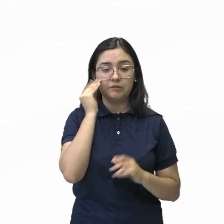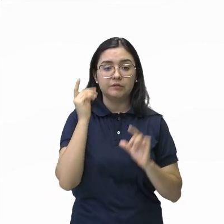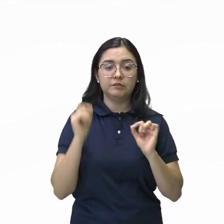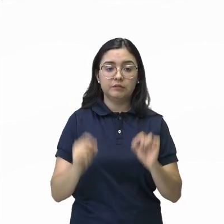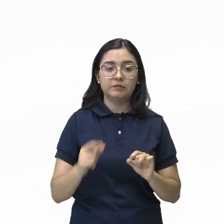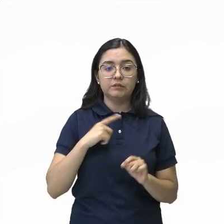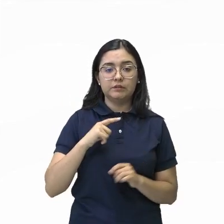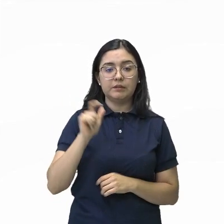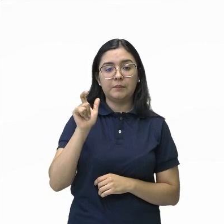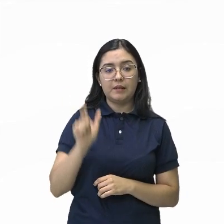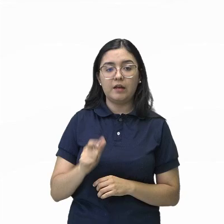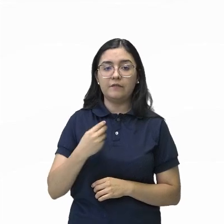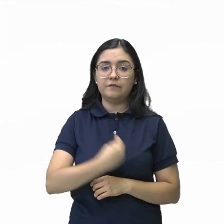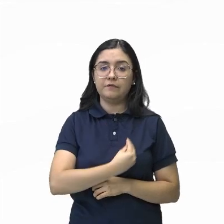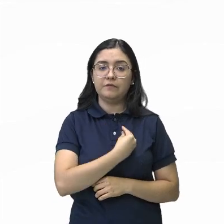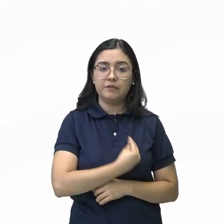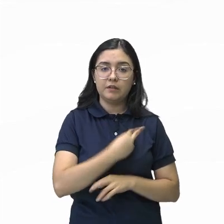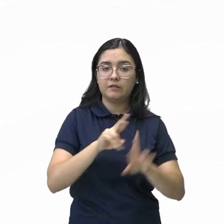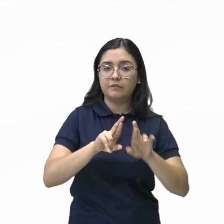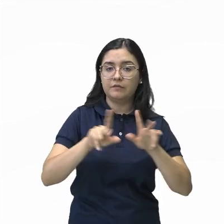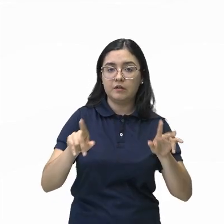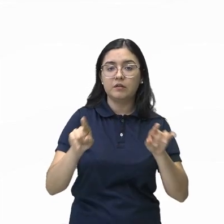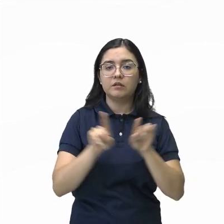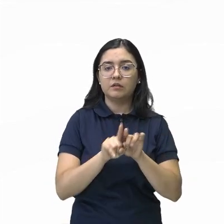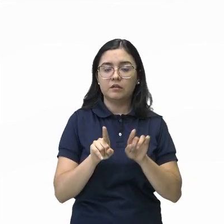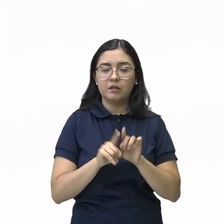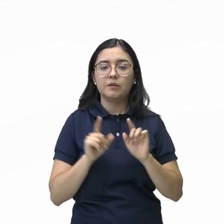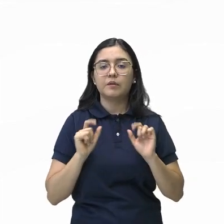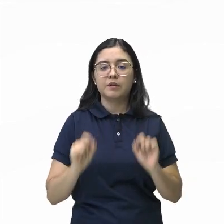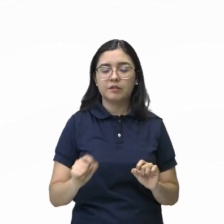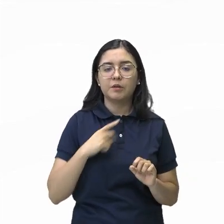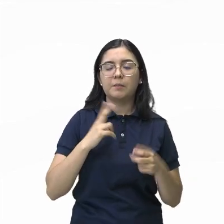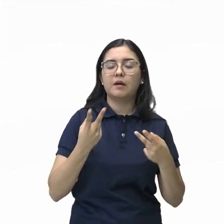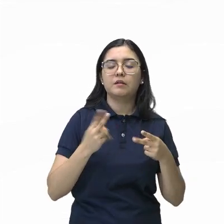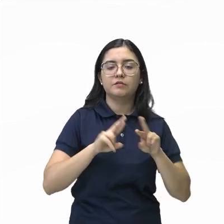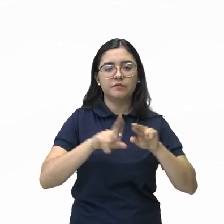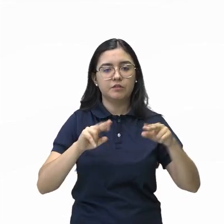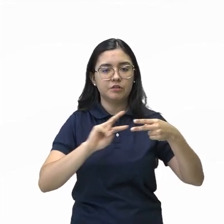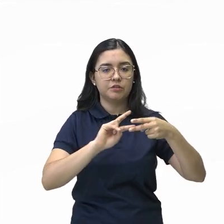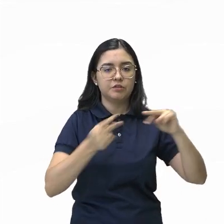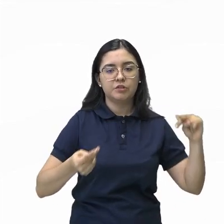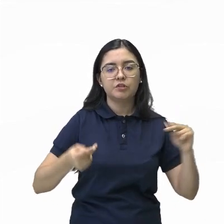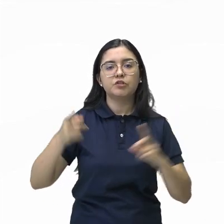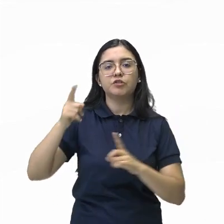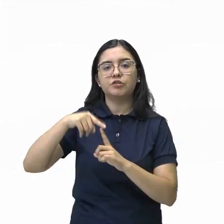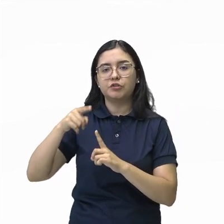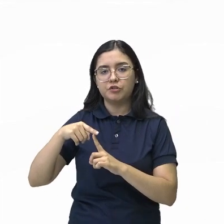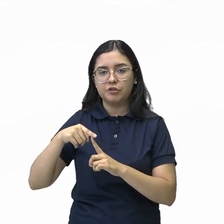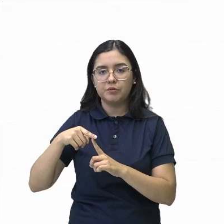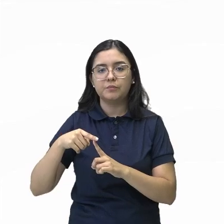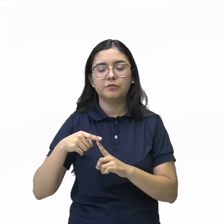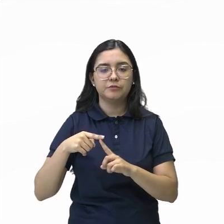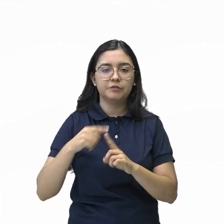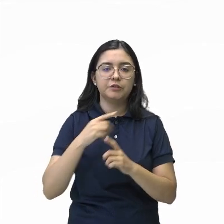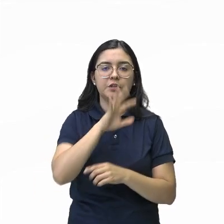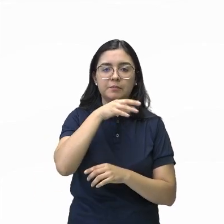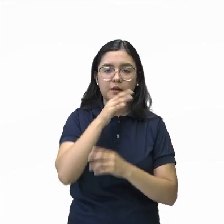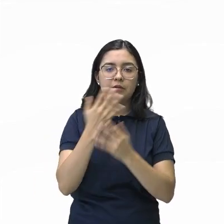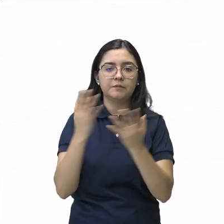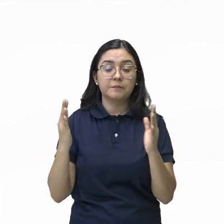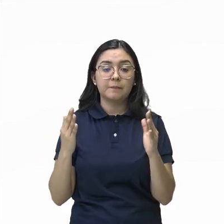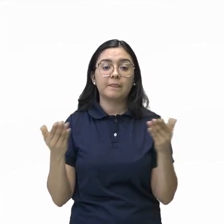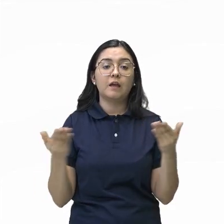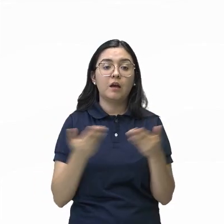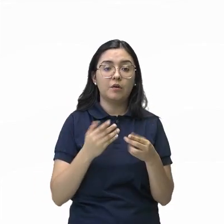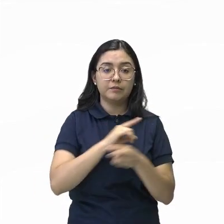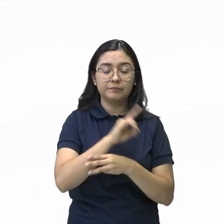termo biodiversidade, que a gente viu aí que tem uma diversidade genética, diversidade de espécies e de ecossistemas, a gente vai ver